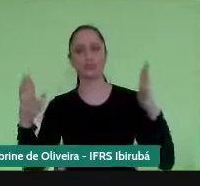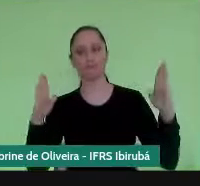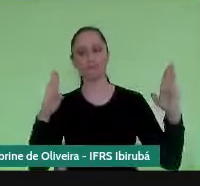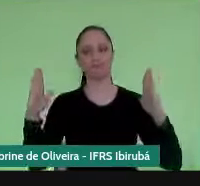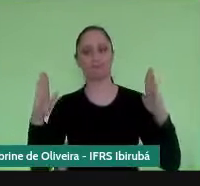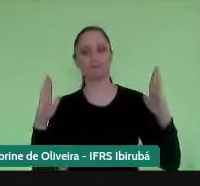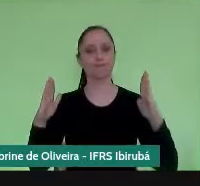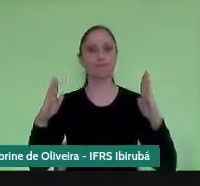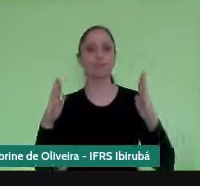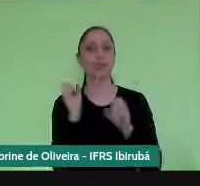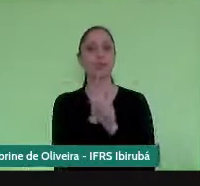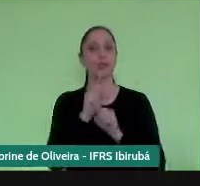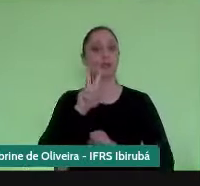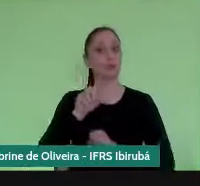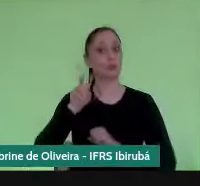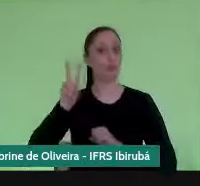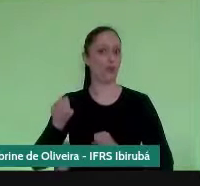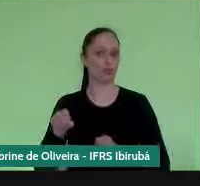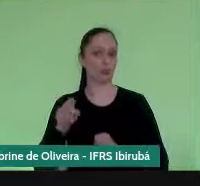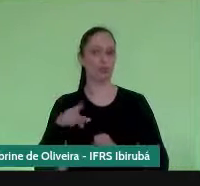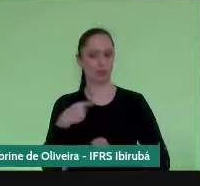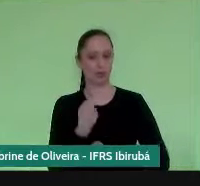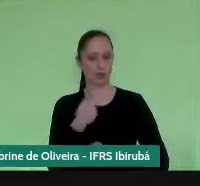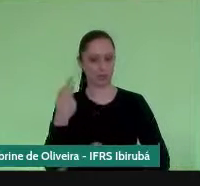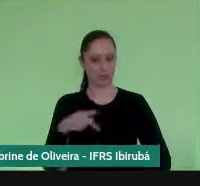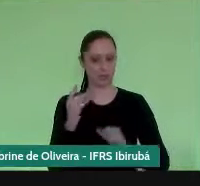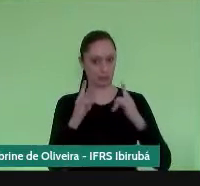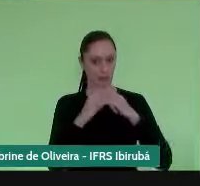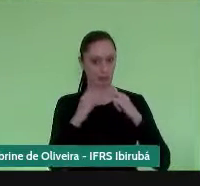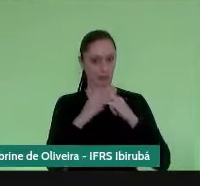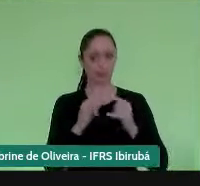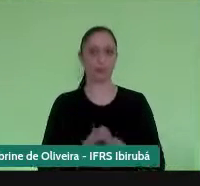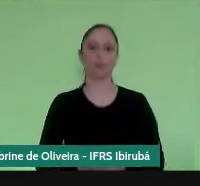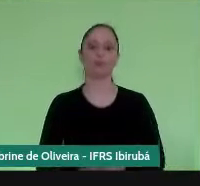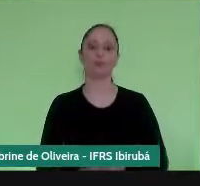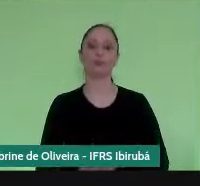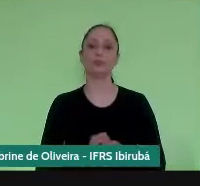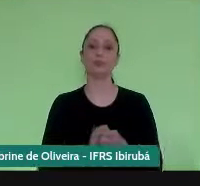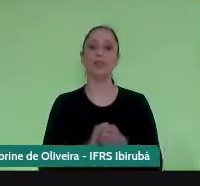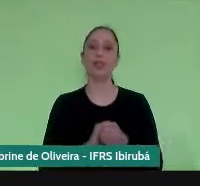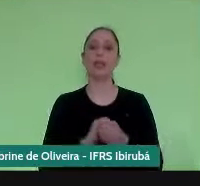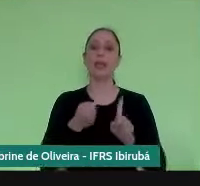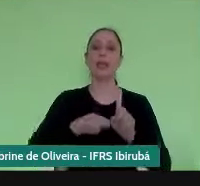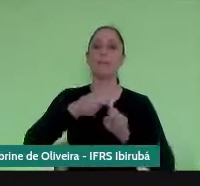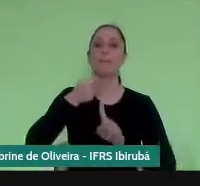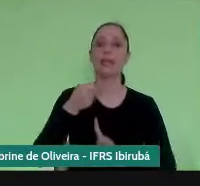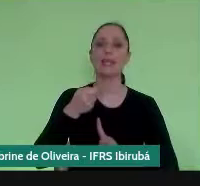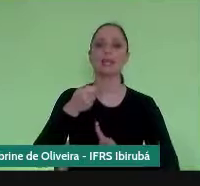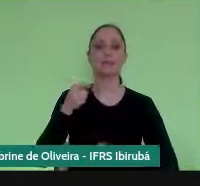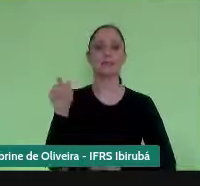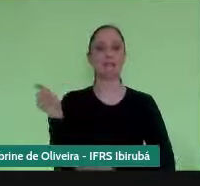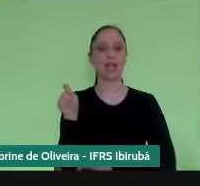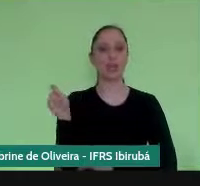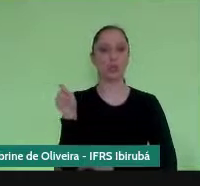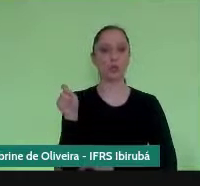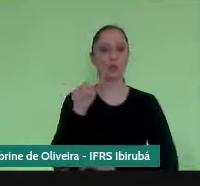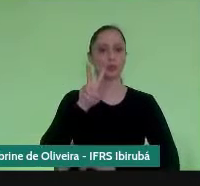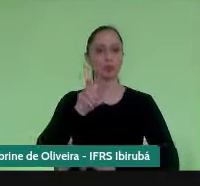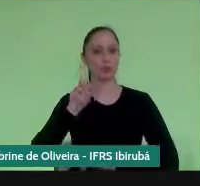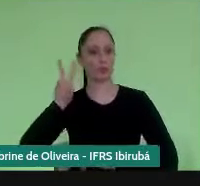nós. Em agosto de 2020, o reitor pro tempore apresentou ao colegiado de dirigentes